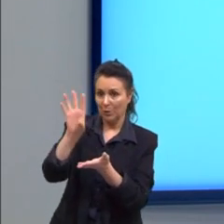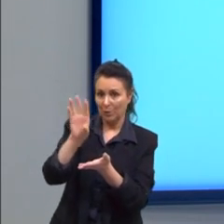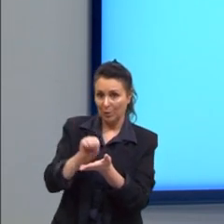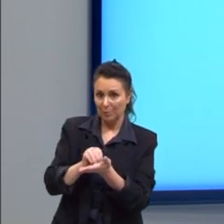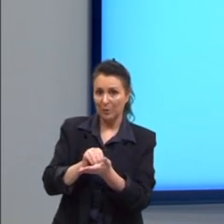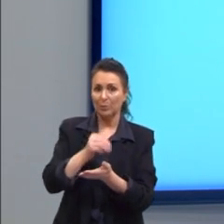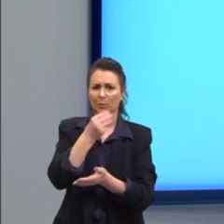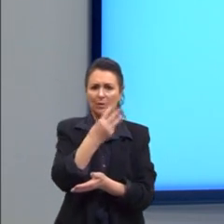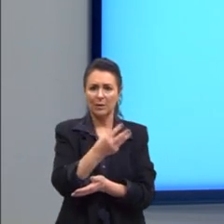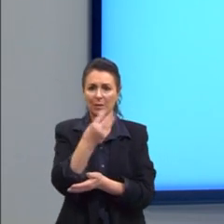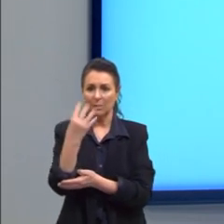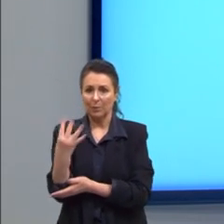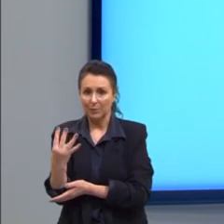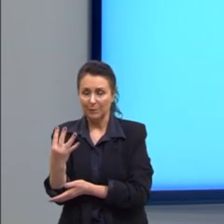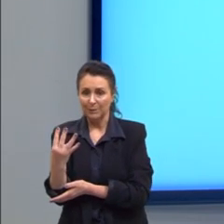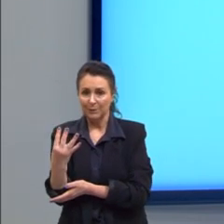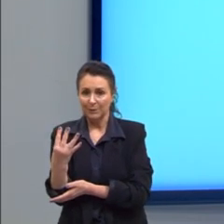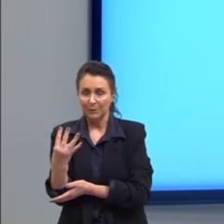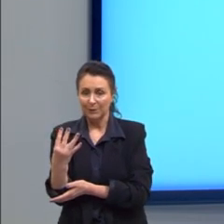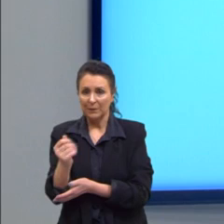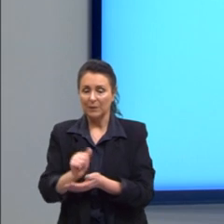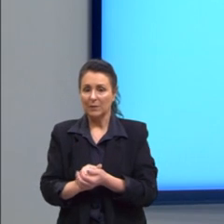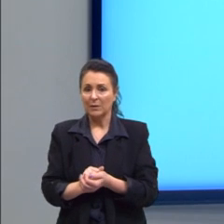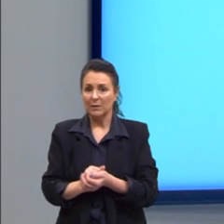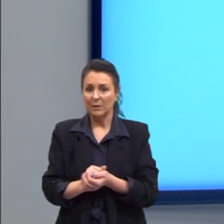terceira quarta e